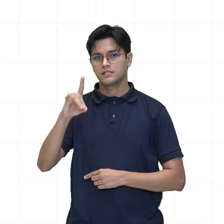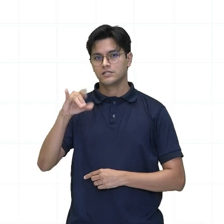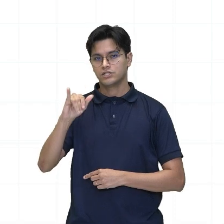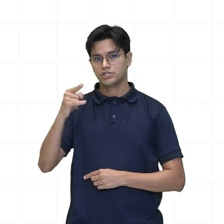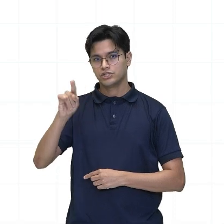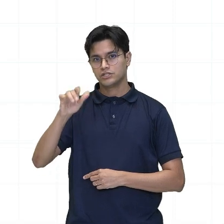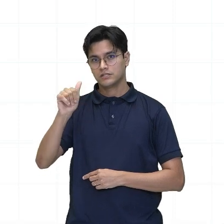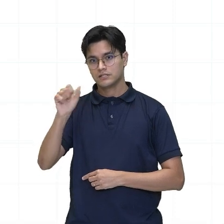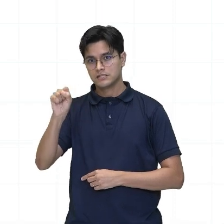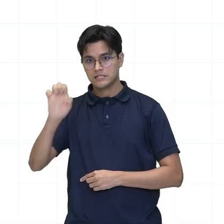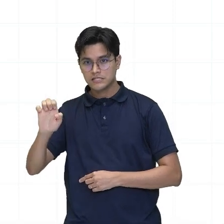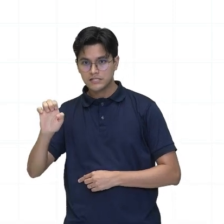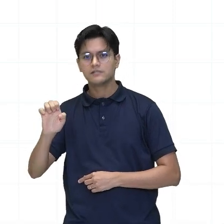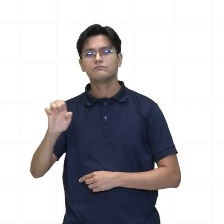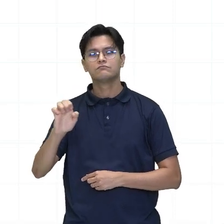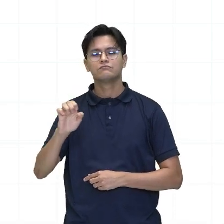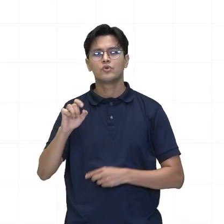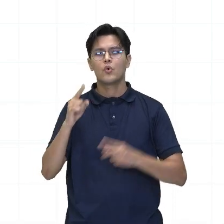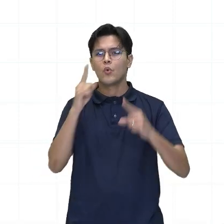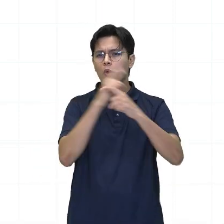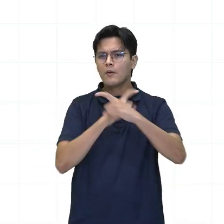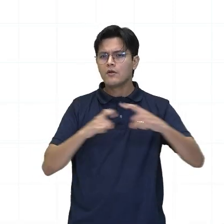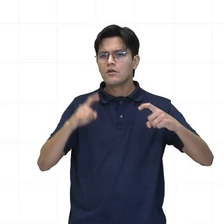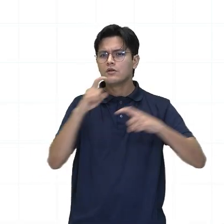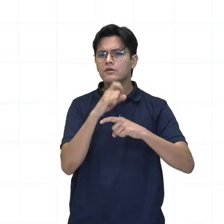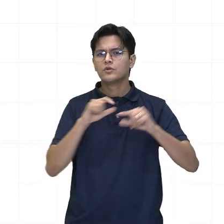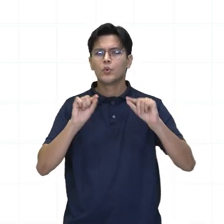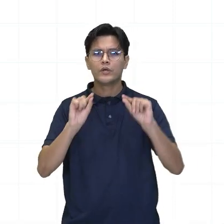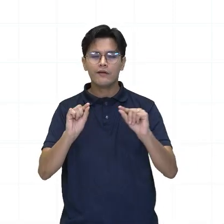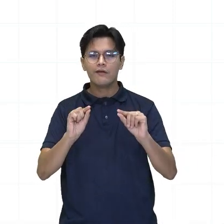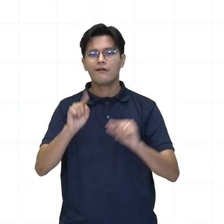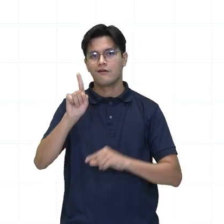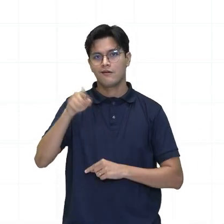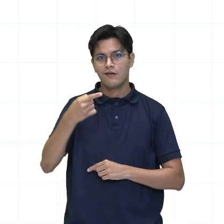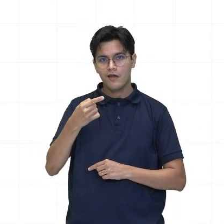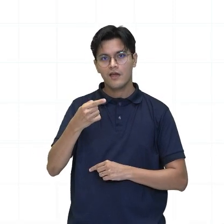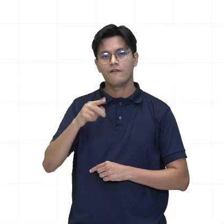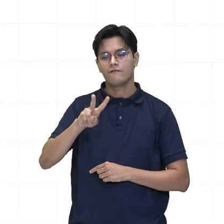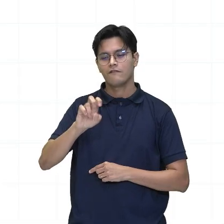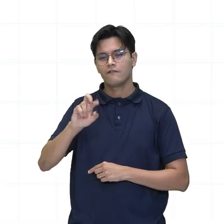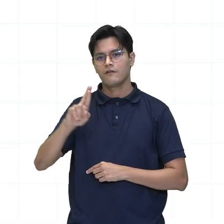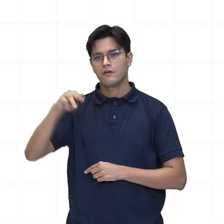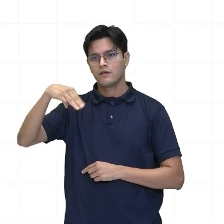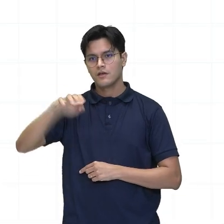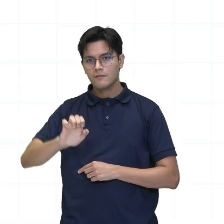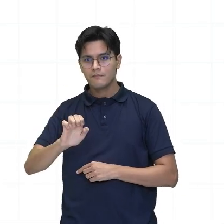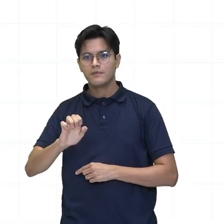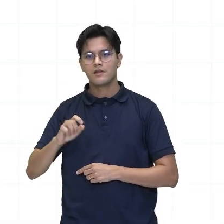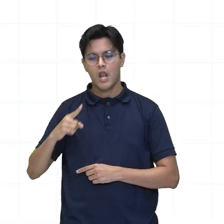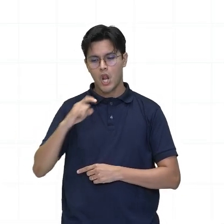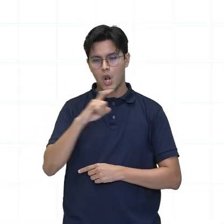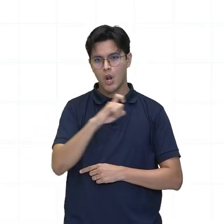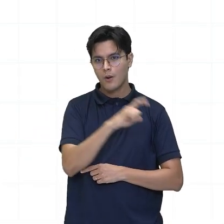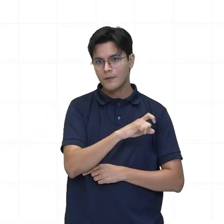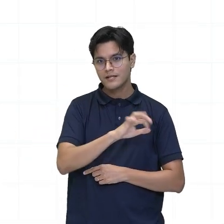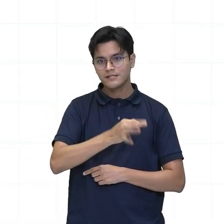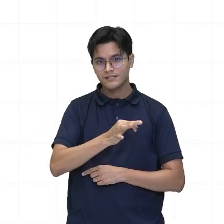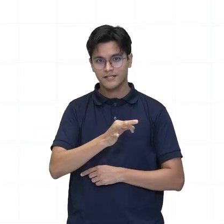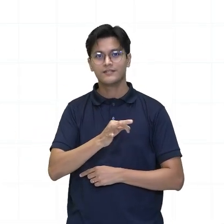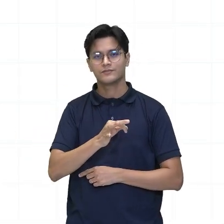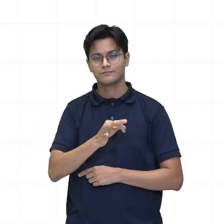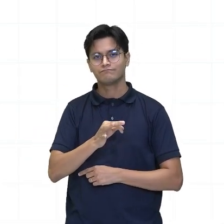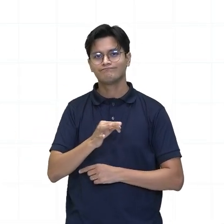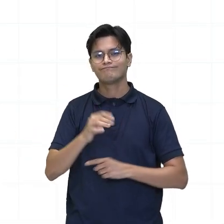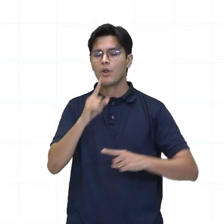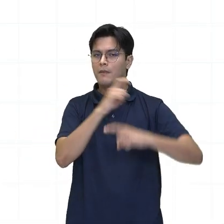verme. Ele já é uma lombriguinha, sabe? Como nós chamamos, né, popularmente. Esse verme, ele